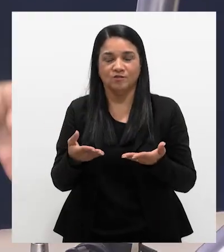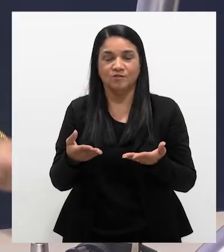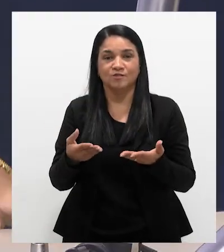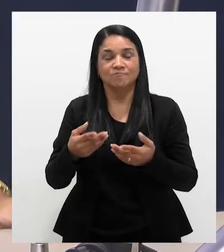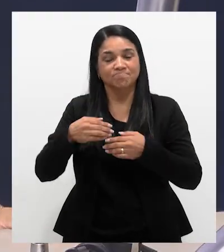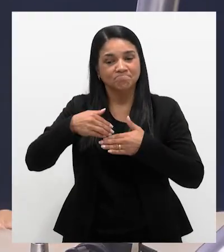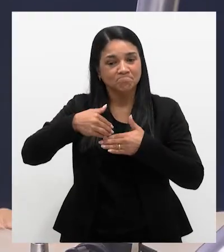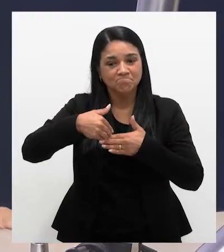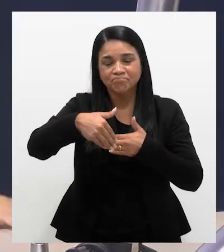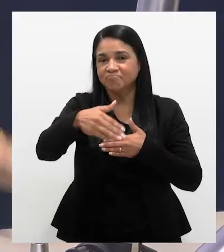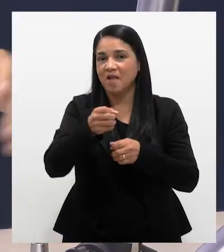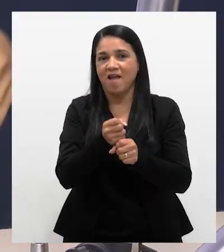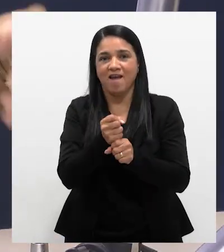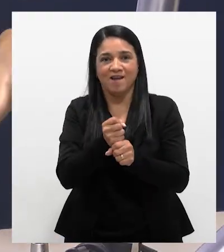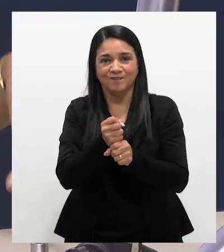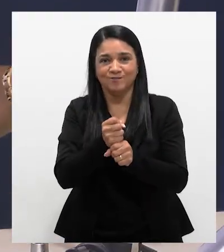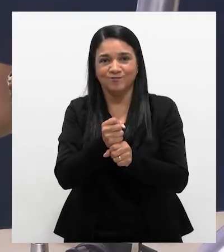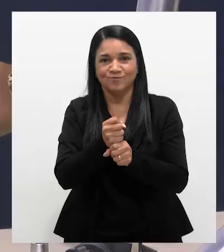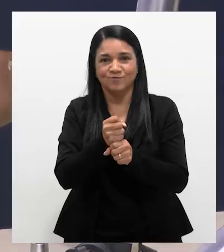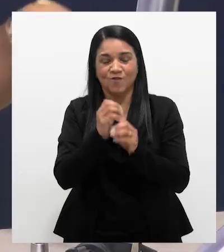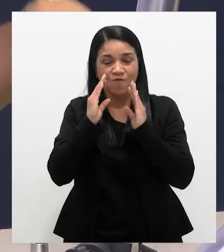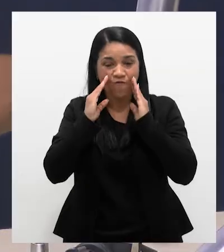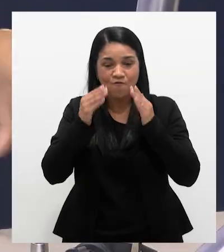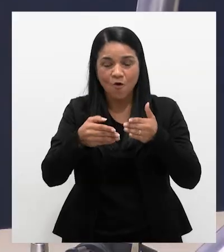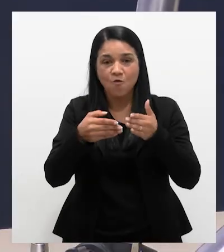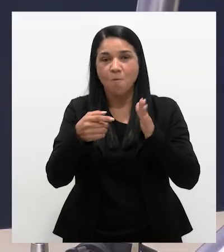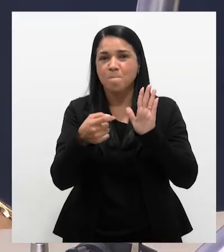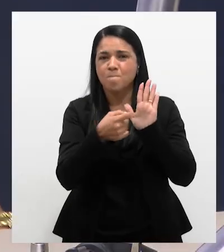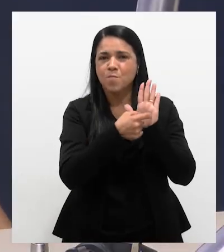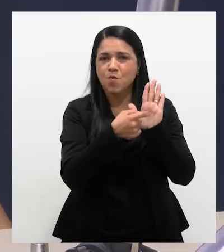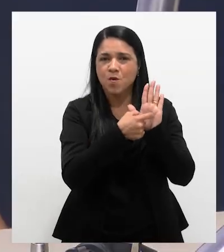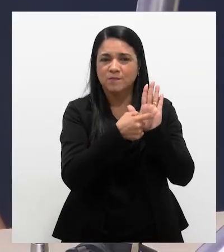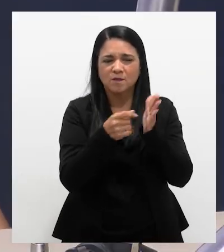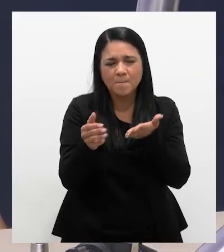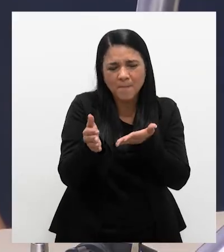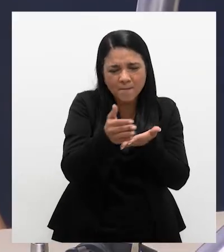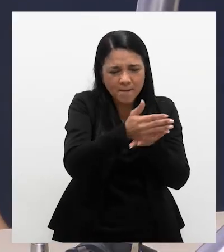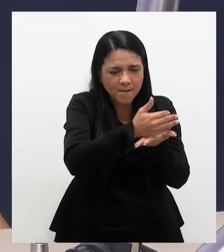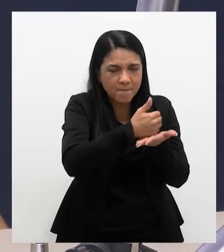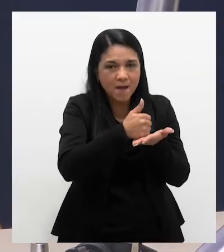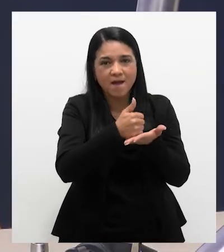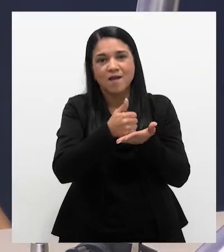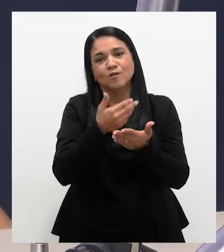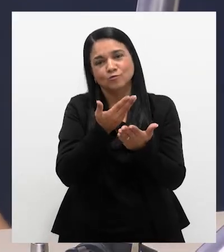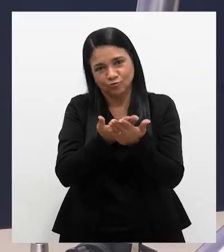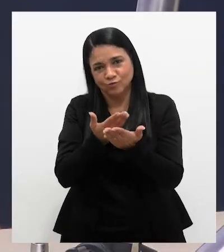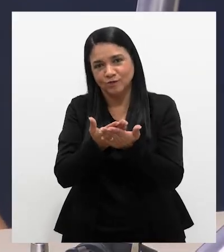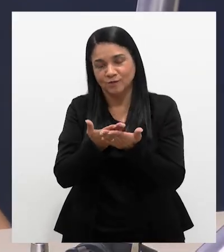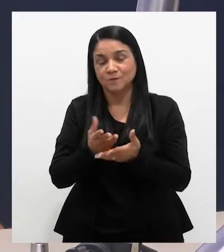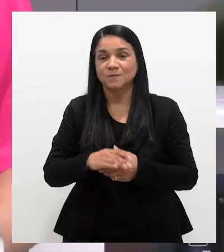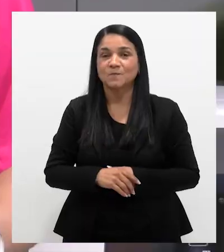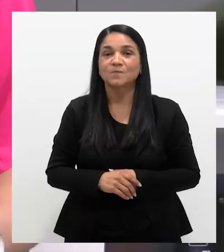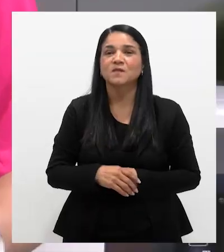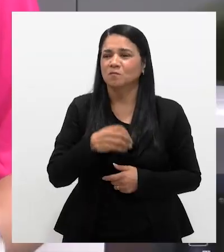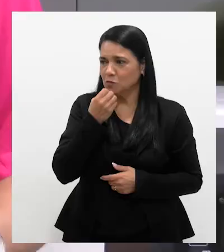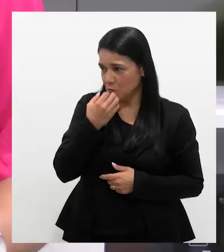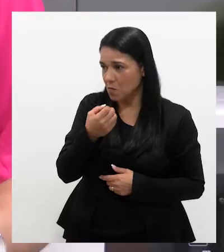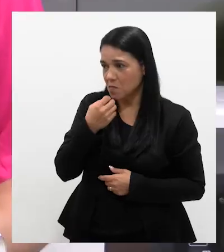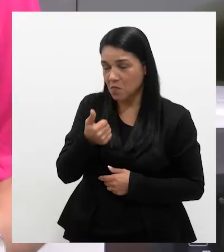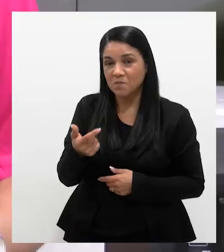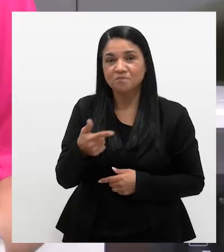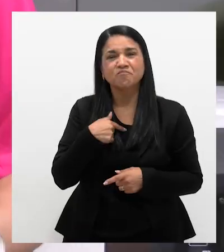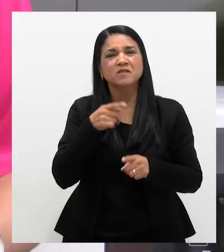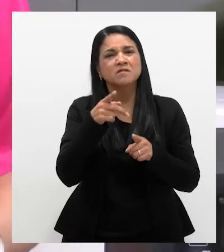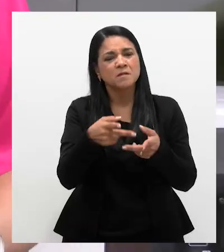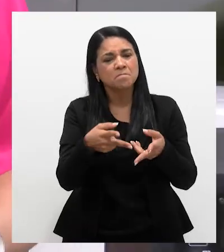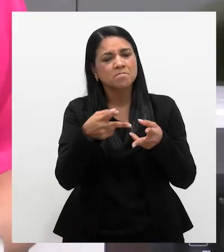desse ano e dos anos que estão vindo, eu foco nessa parte de programação também. Agora, eu estou estudando essa parte, né? Bom, bom. E eu ouvi dizer